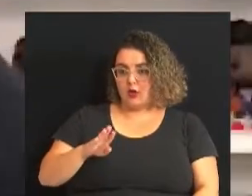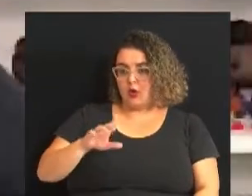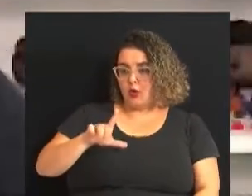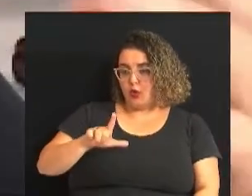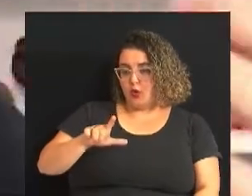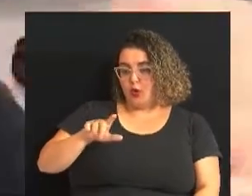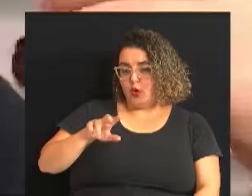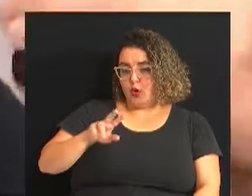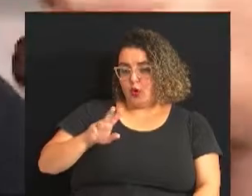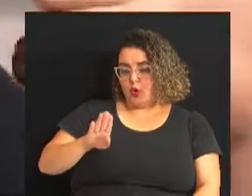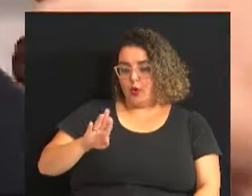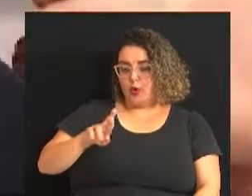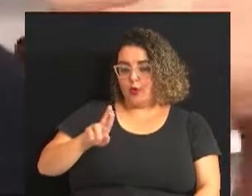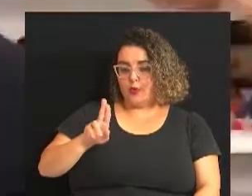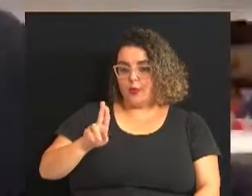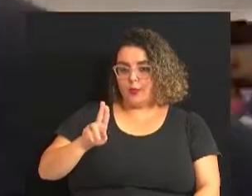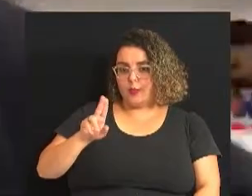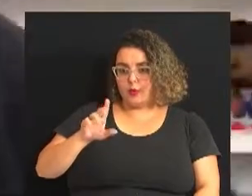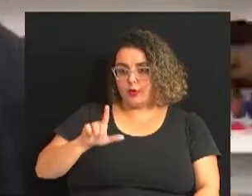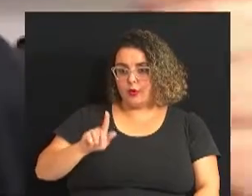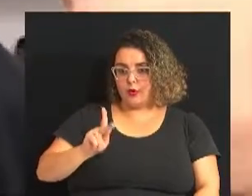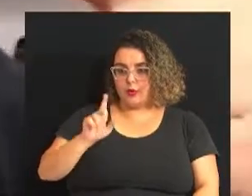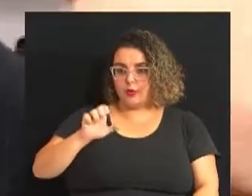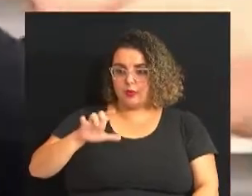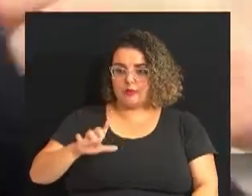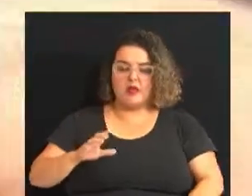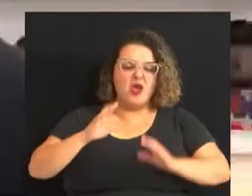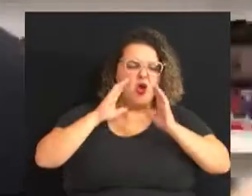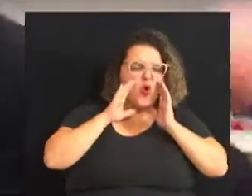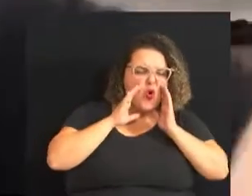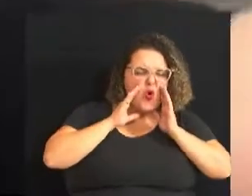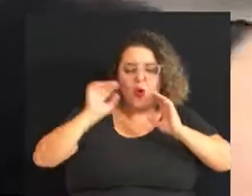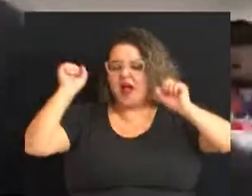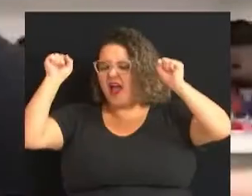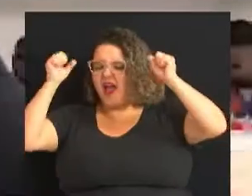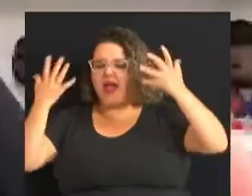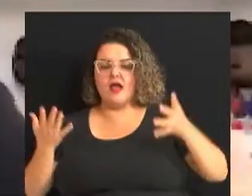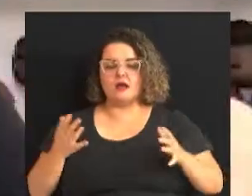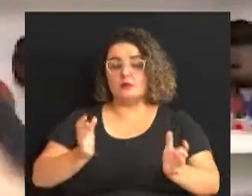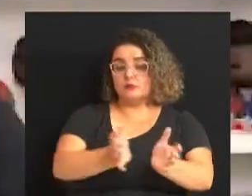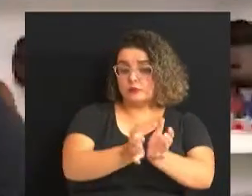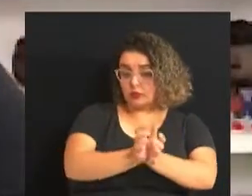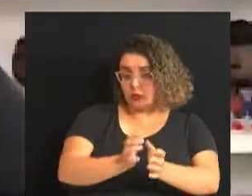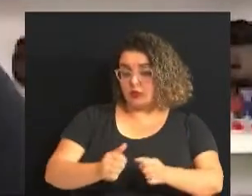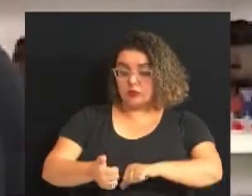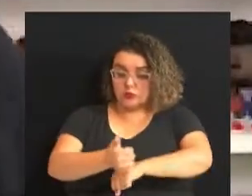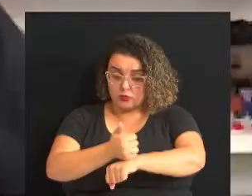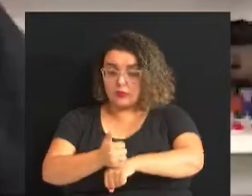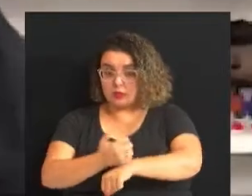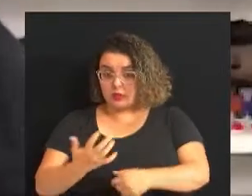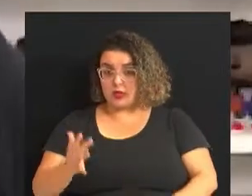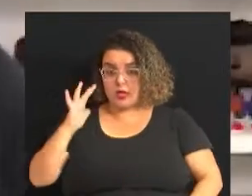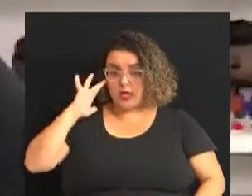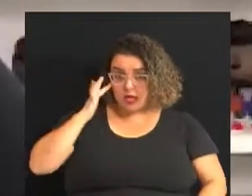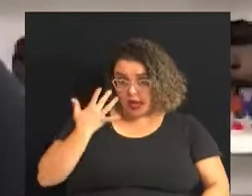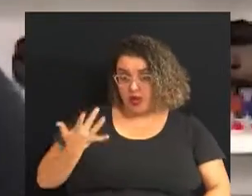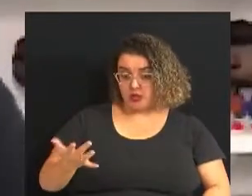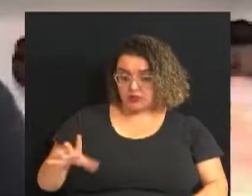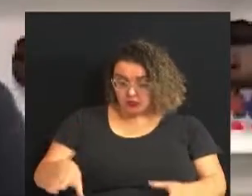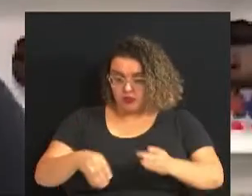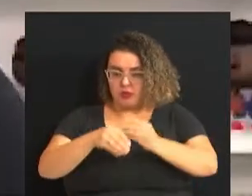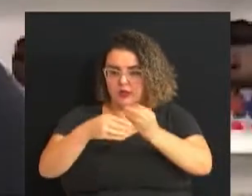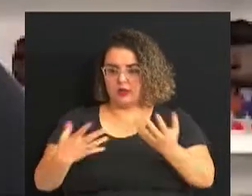jeito que tem a torcida ali vaiando ou comemorando a escolha do seu time por um jogador que você acha que ele vai te agregar